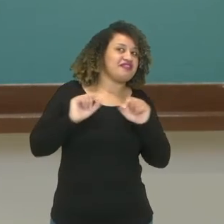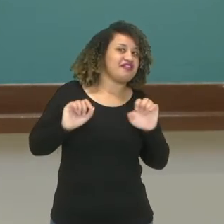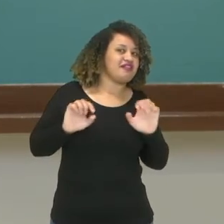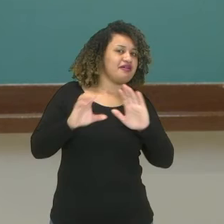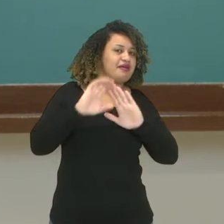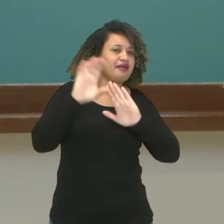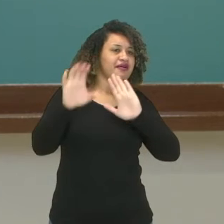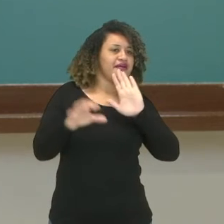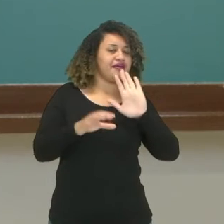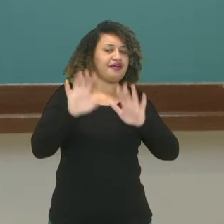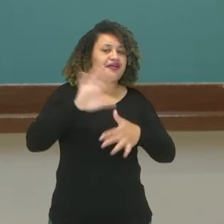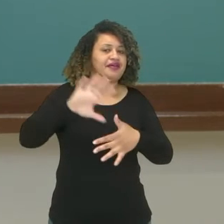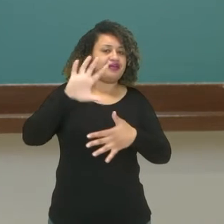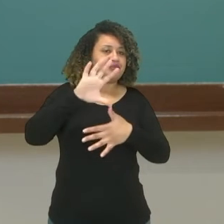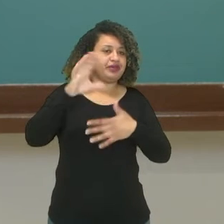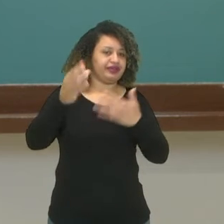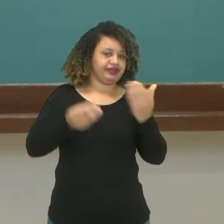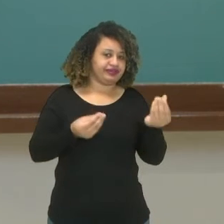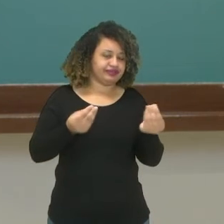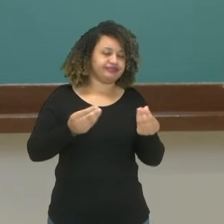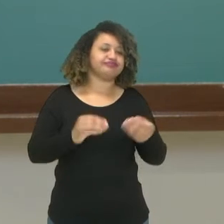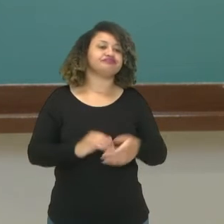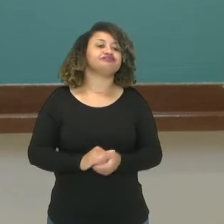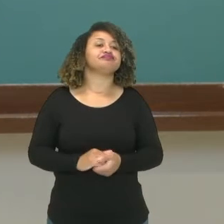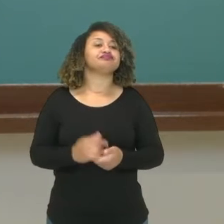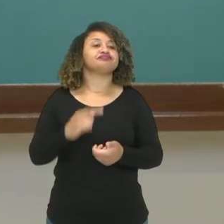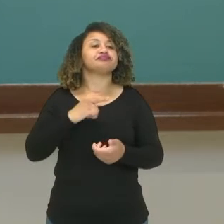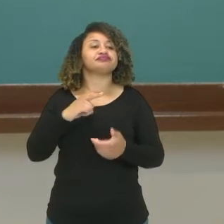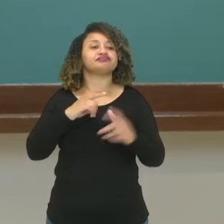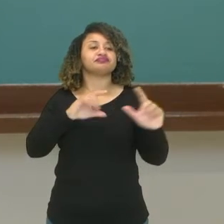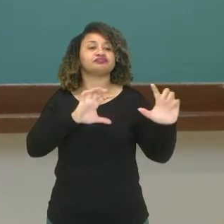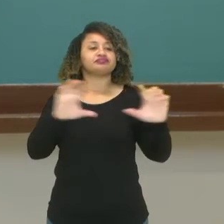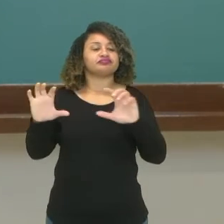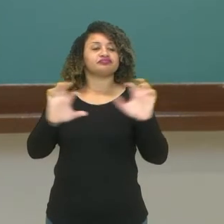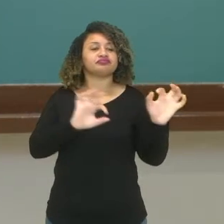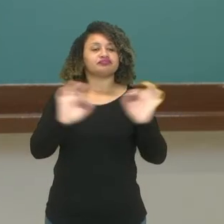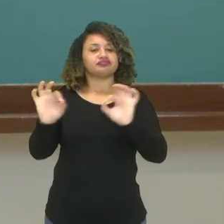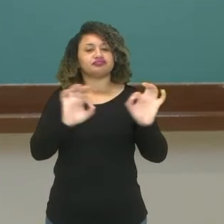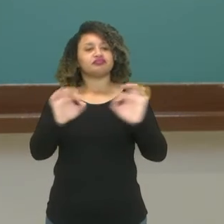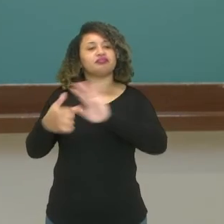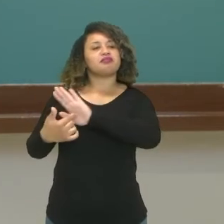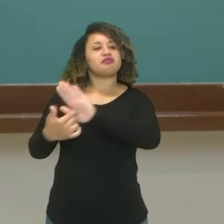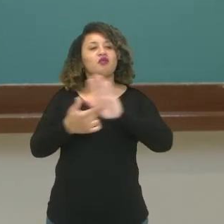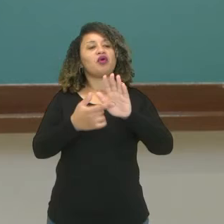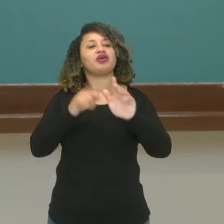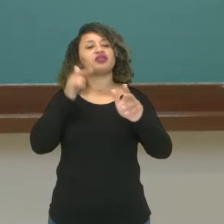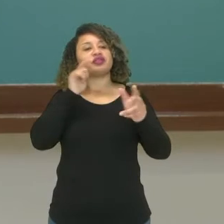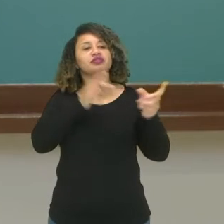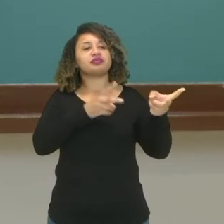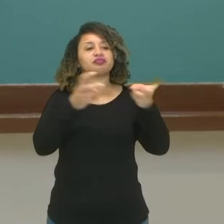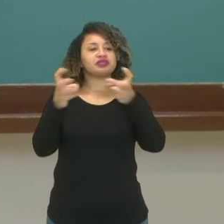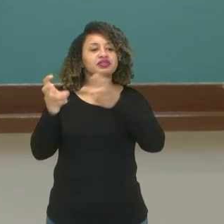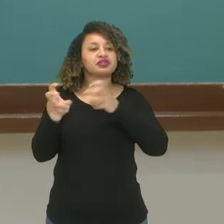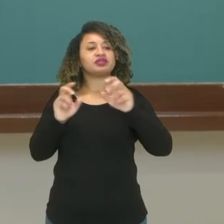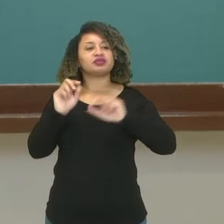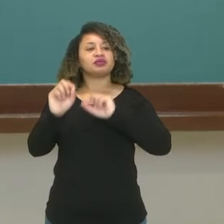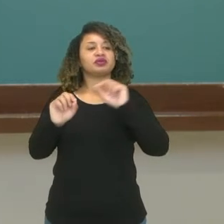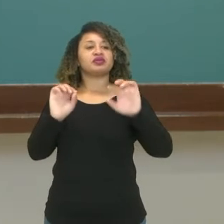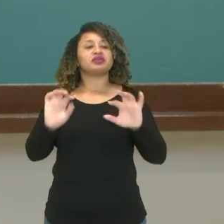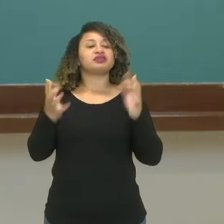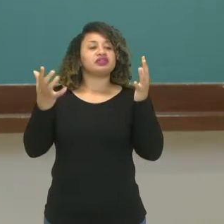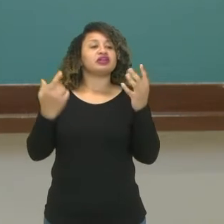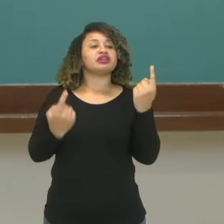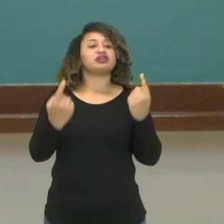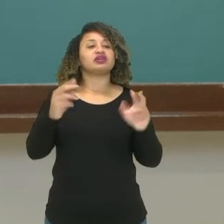questão também. Aqui eu tenho uma animação, né? E você vai observar o quê? Qual